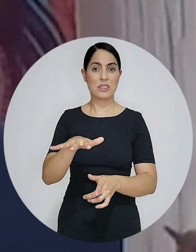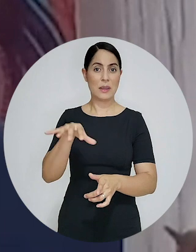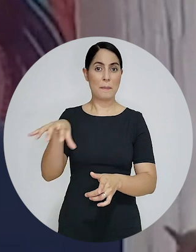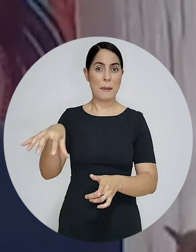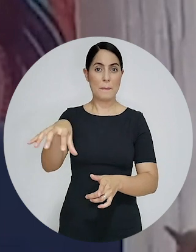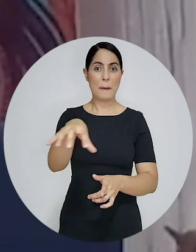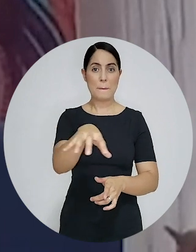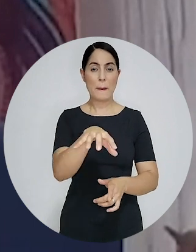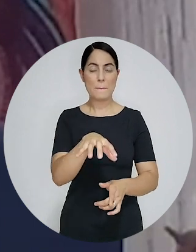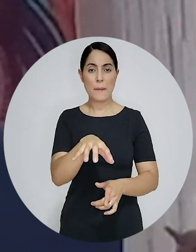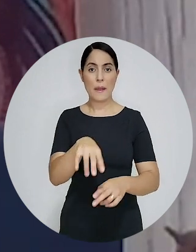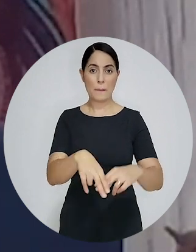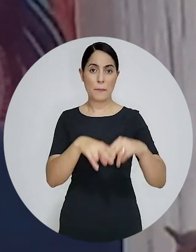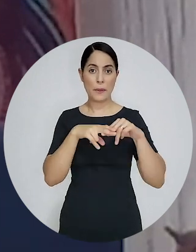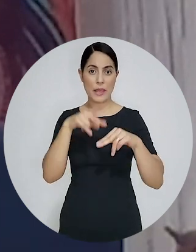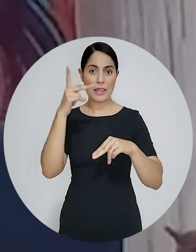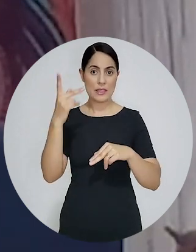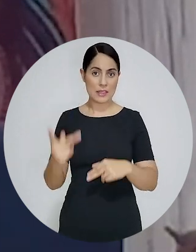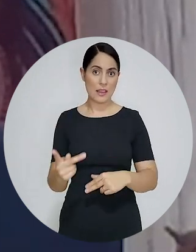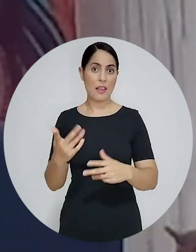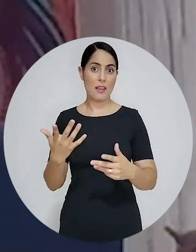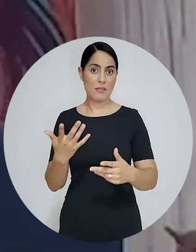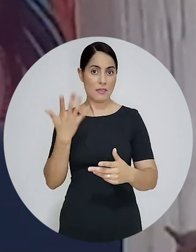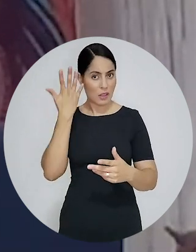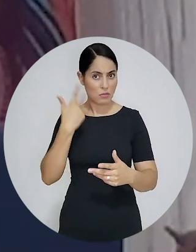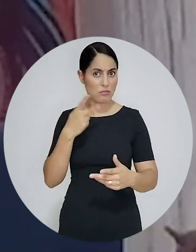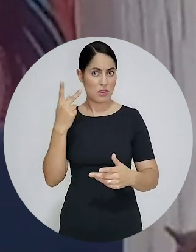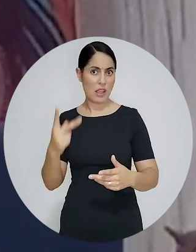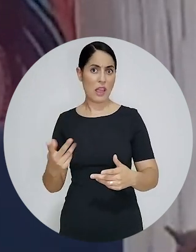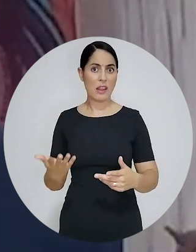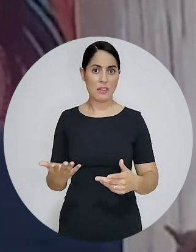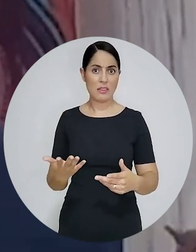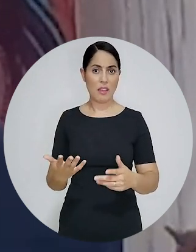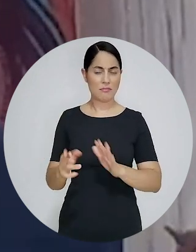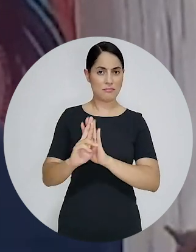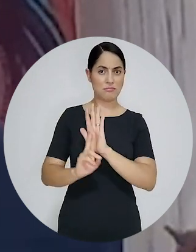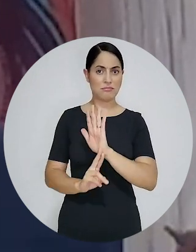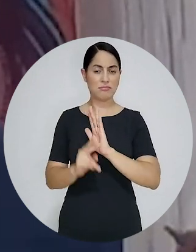que são ainda bastante, devido à sua natureza, ao seu porte,